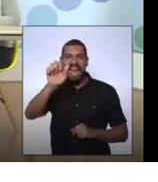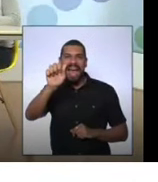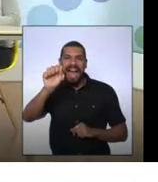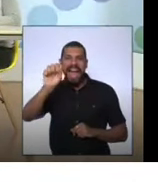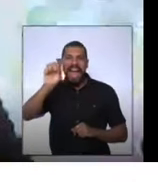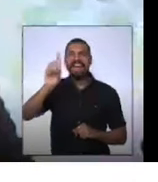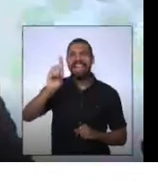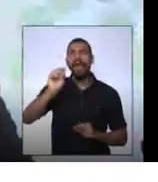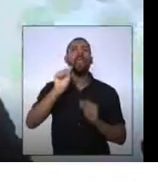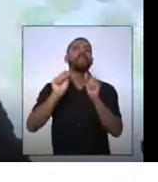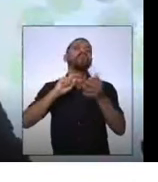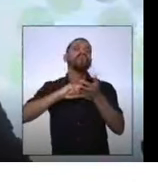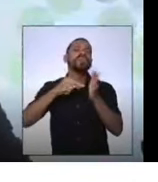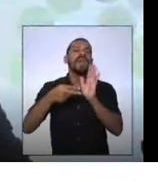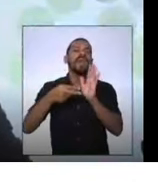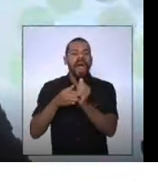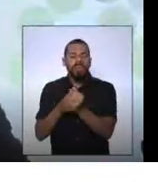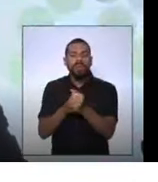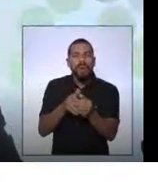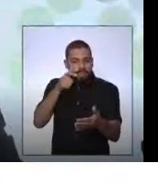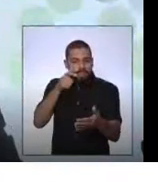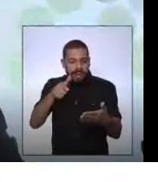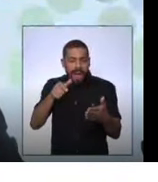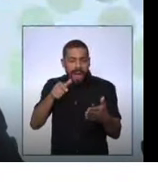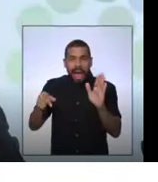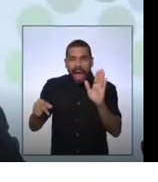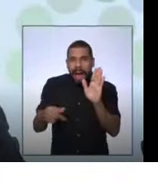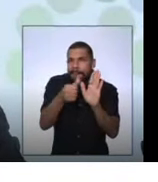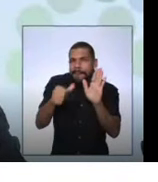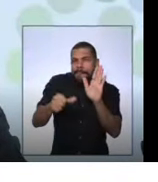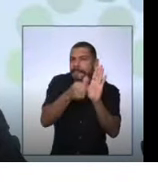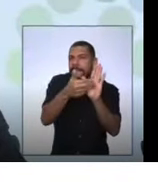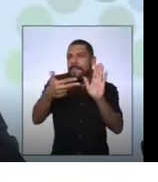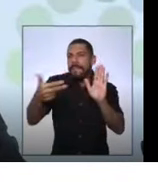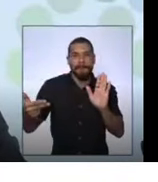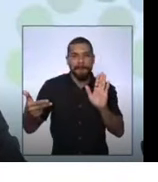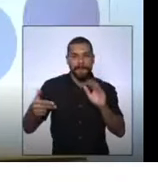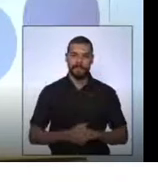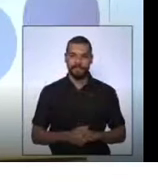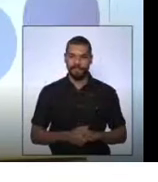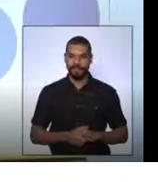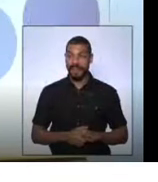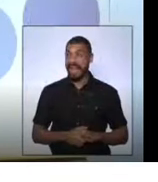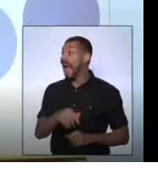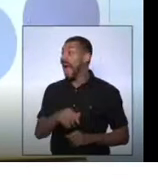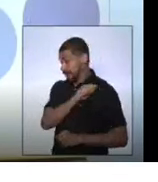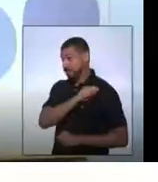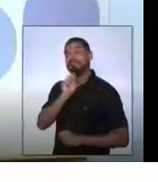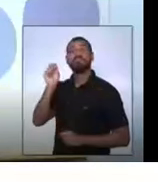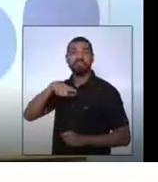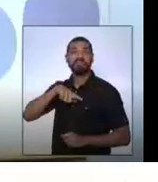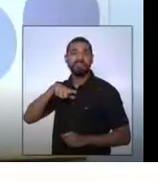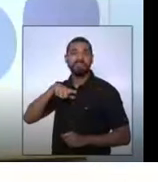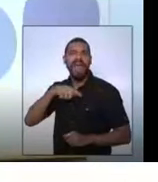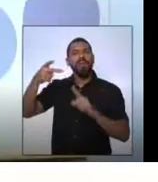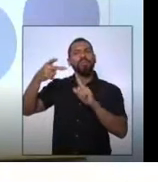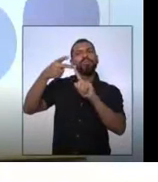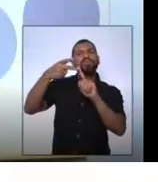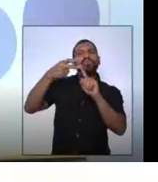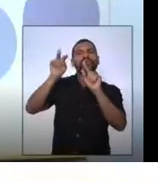a guia, né? Aquilo que nos guia na notícia, perfeitamente, é o lead. Alguns estão falando também, professor, que é o